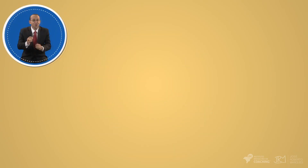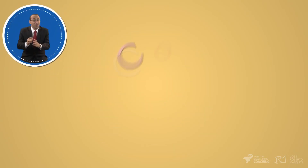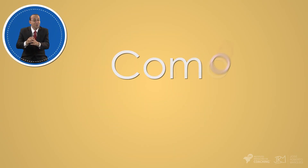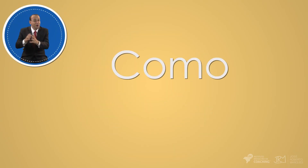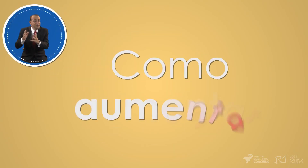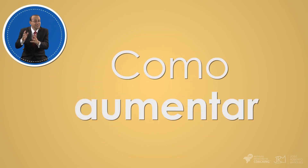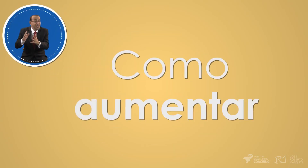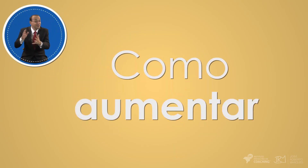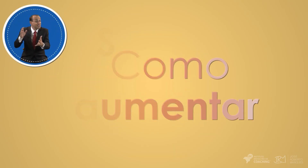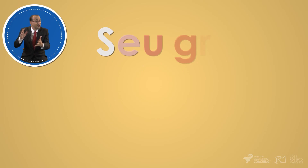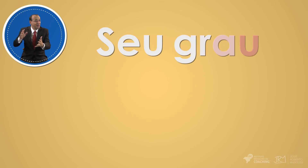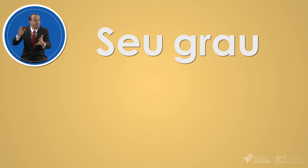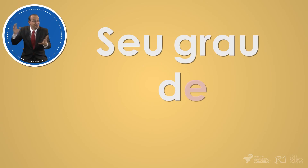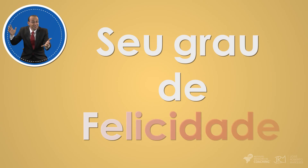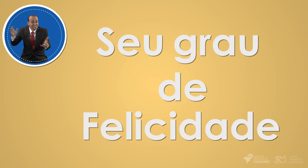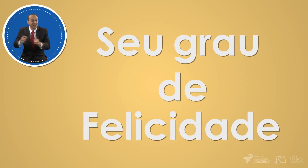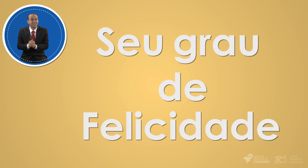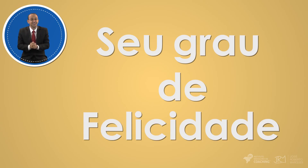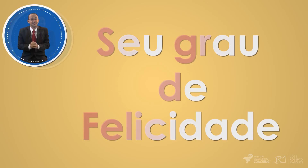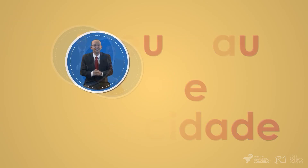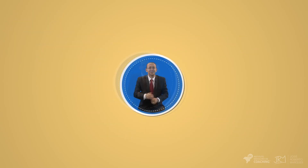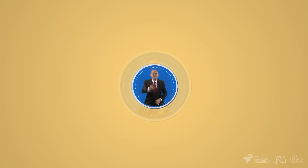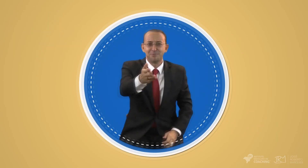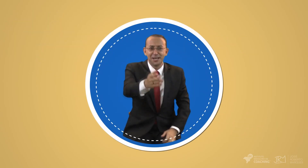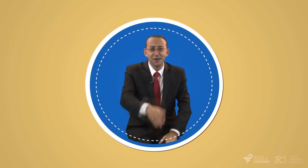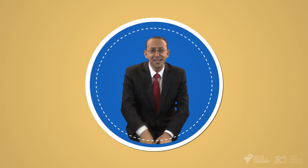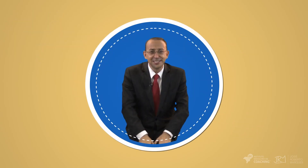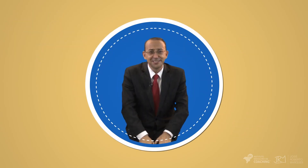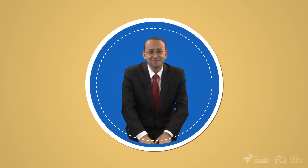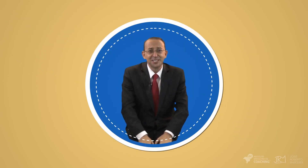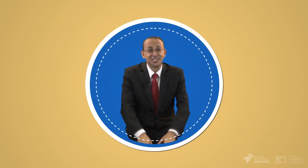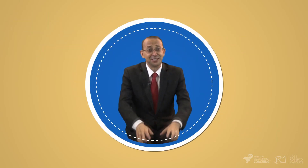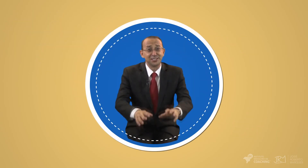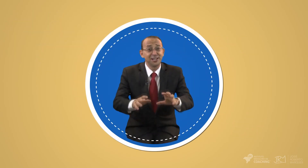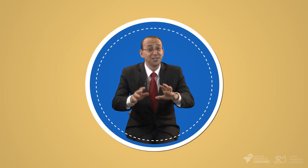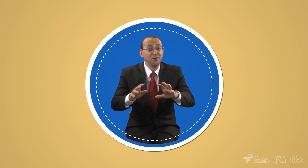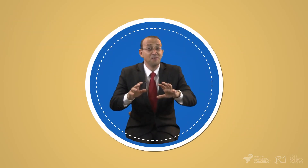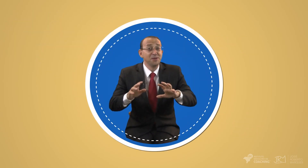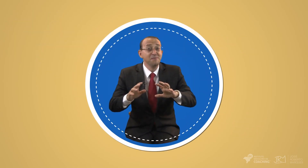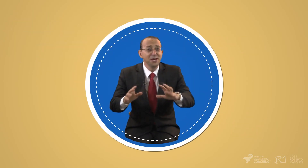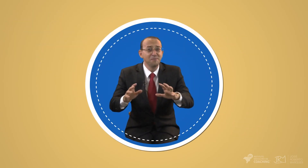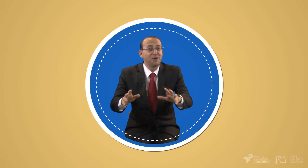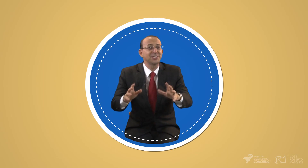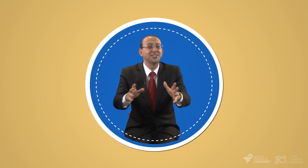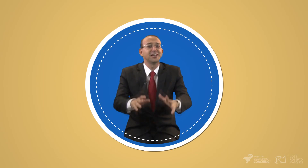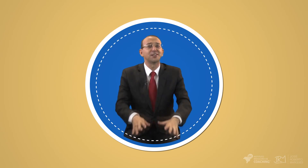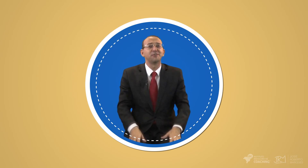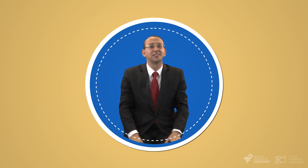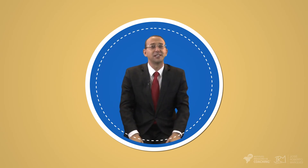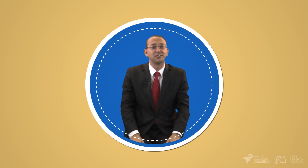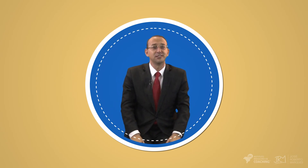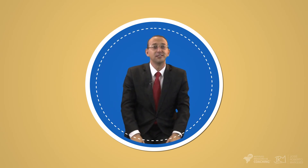isso como aumentar o seu grau de felicidade parabéns você já deu o primeiro passo em